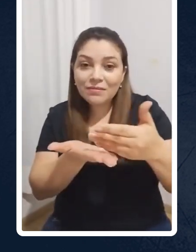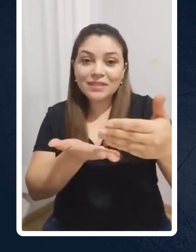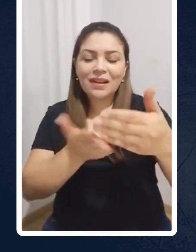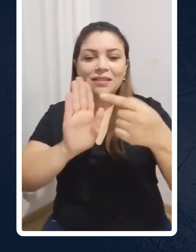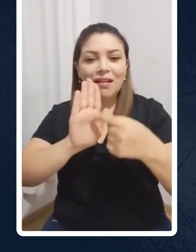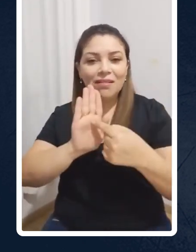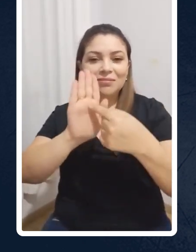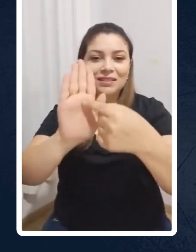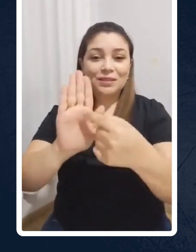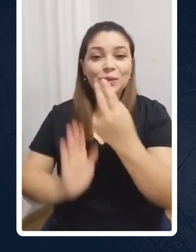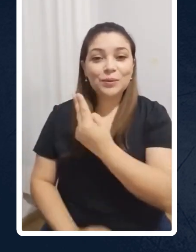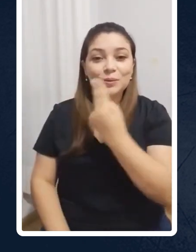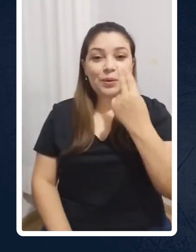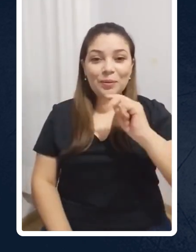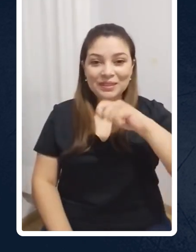sinal.